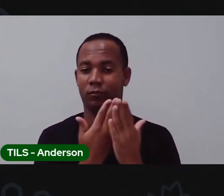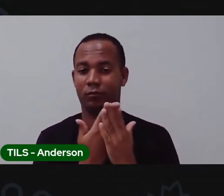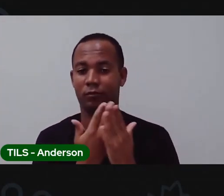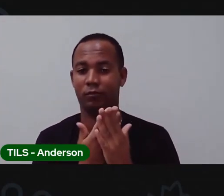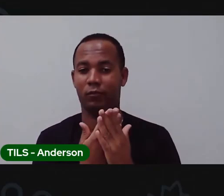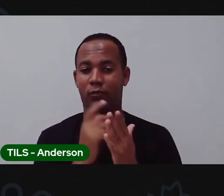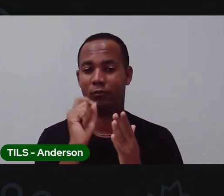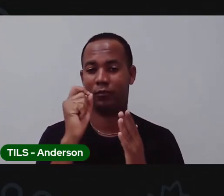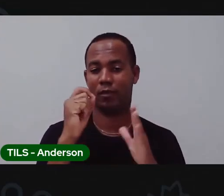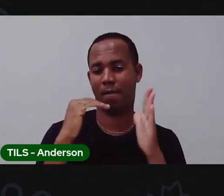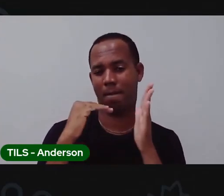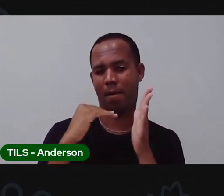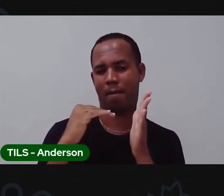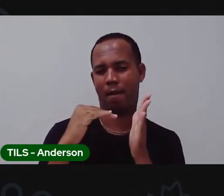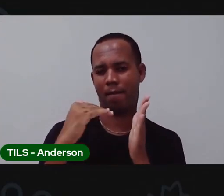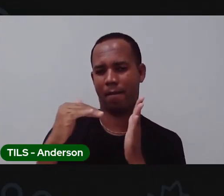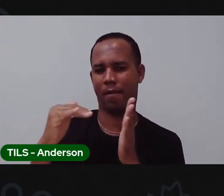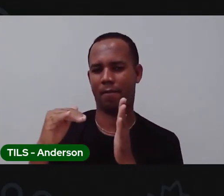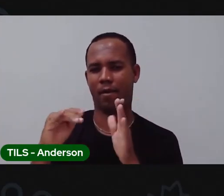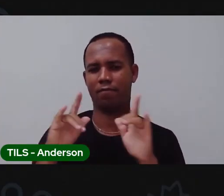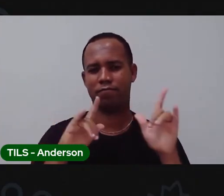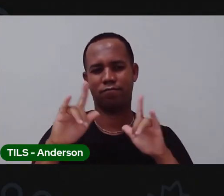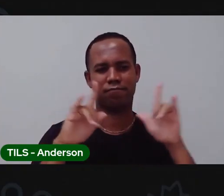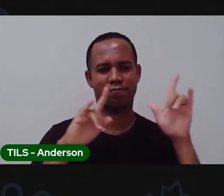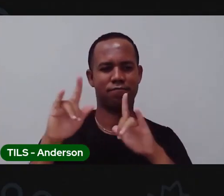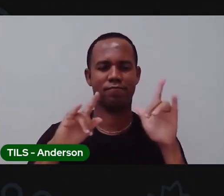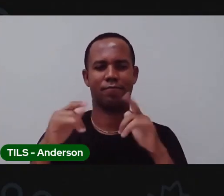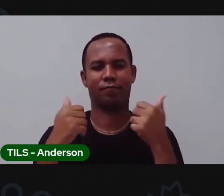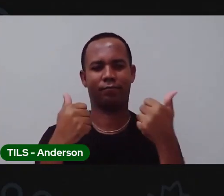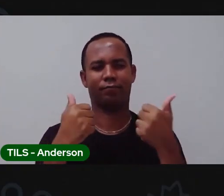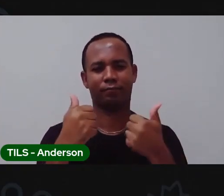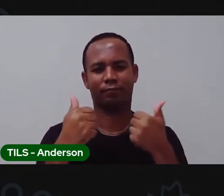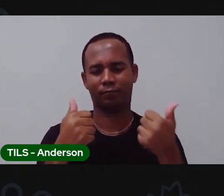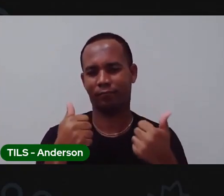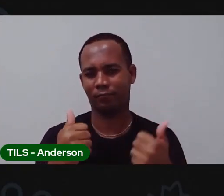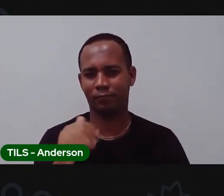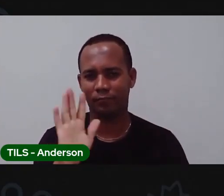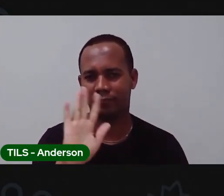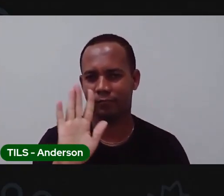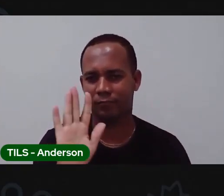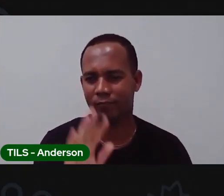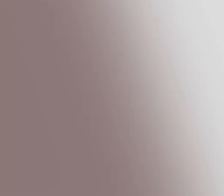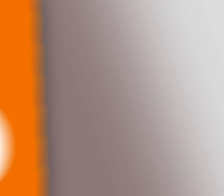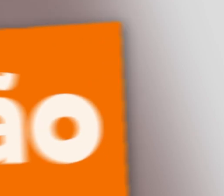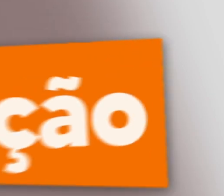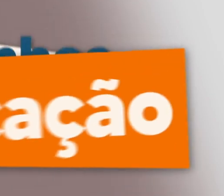aqui, né? Dá uma moralzinha para a Pró e para Anderson. Cheiro, beijo e até a próxima.